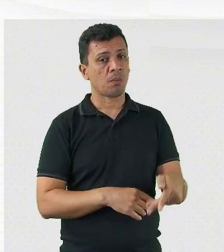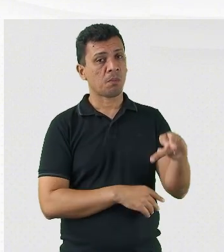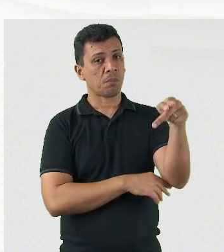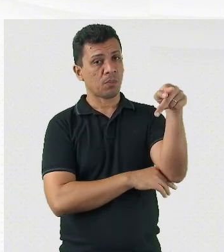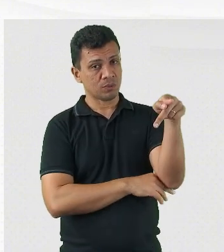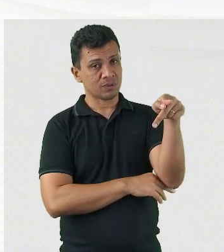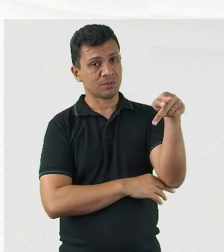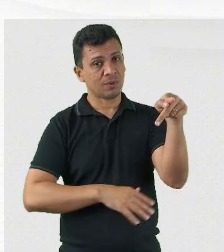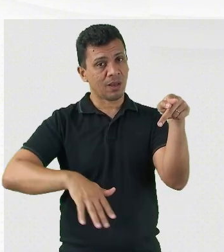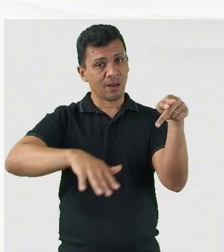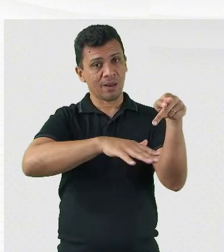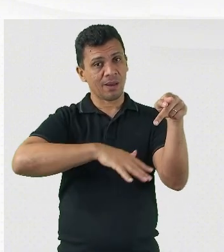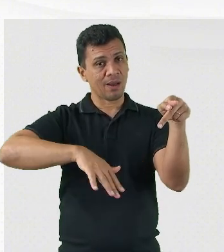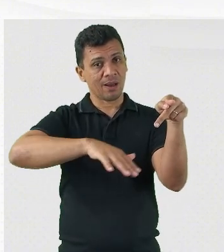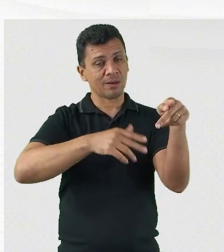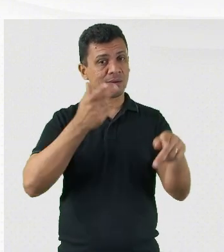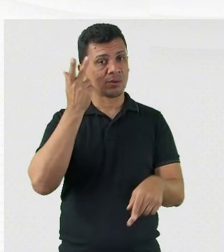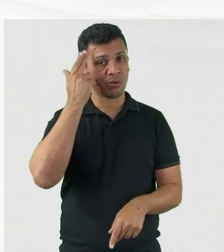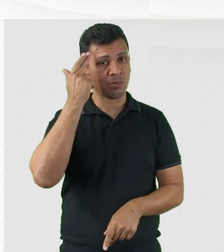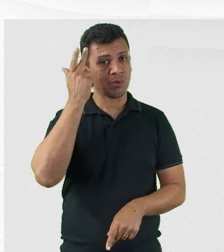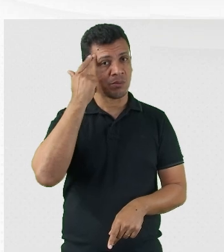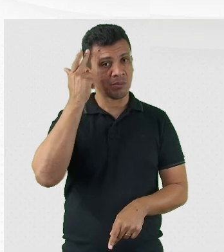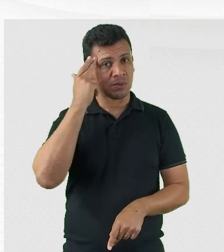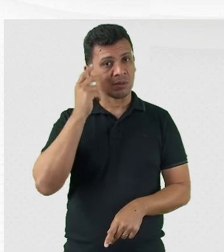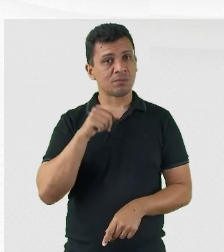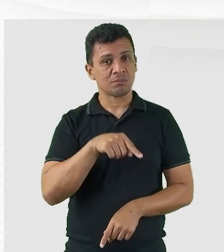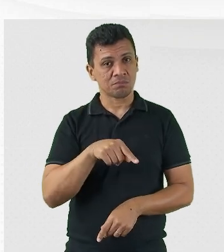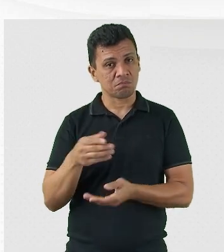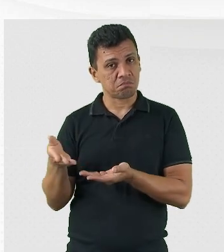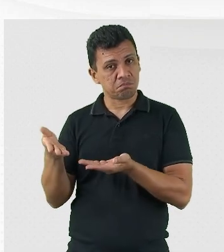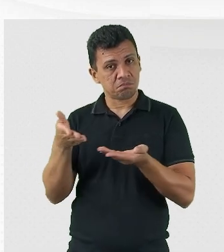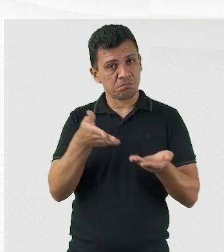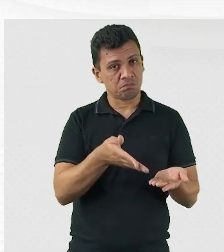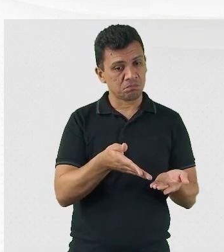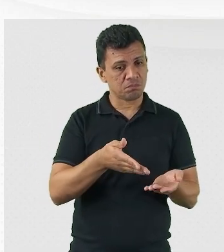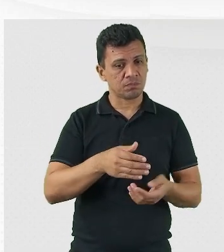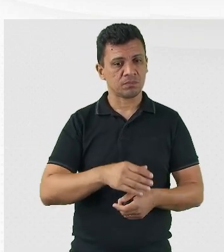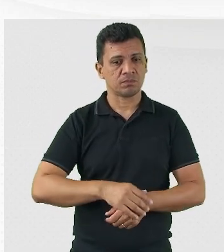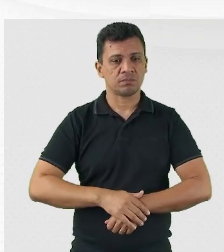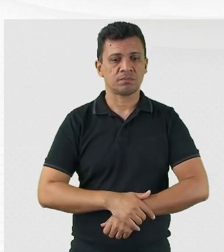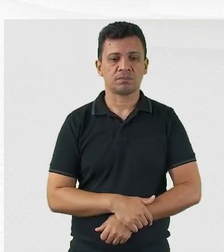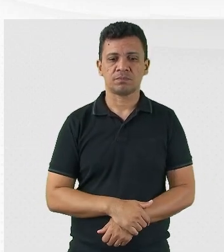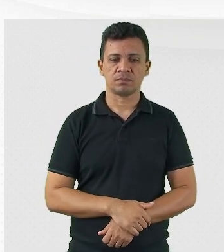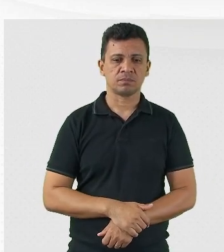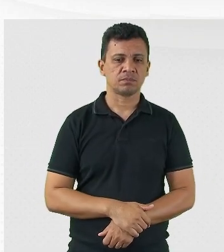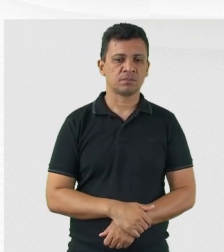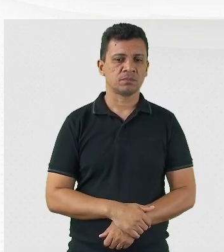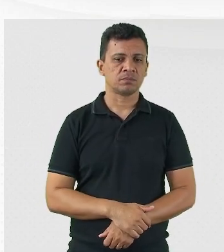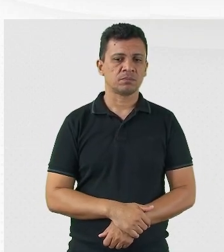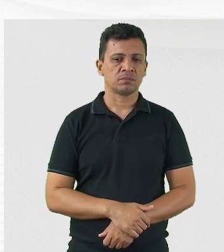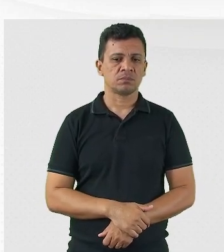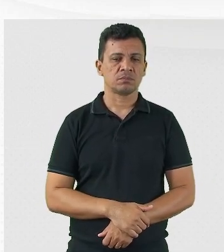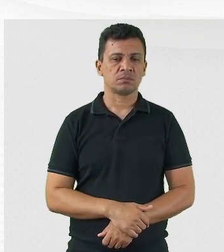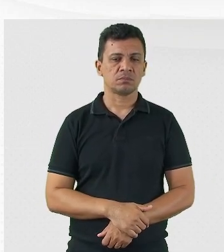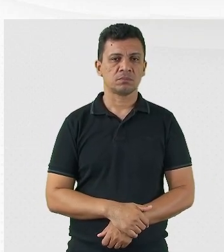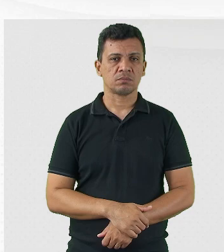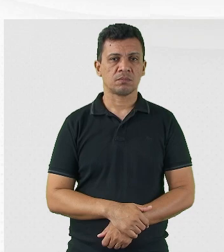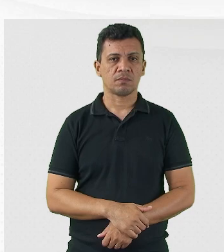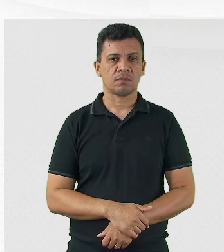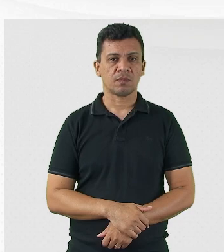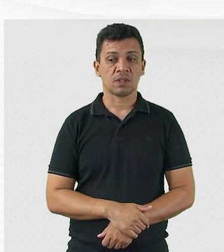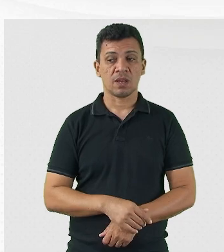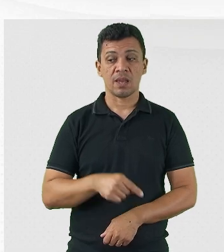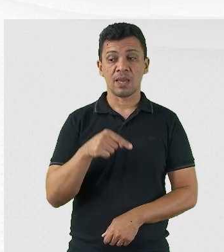que normalmente você vai ter a recepção. This is where guests relax. Este é